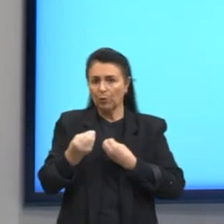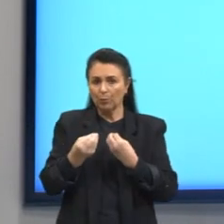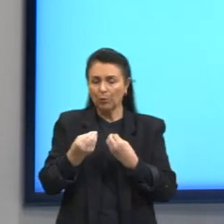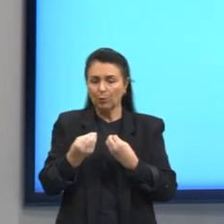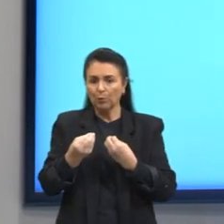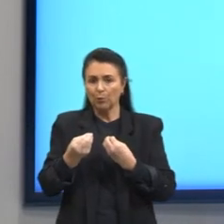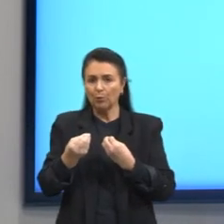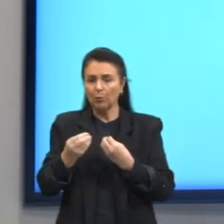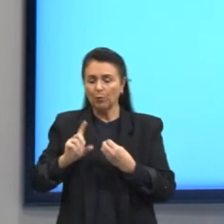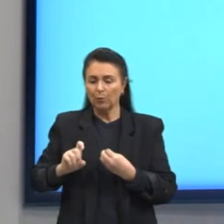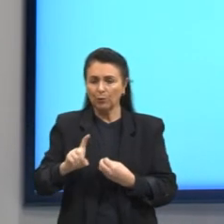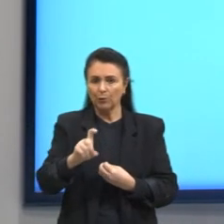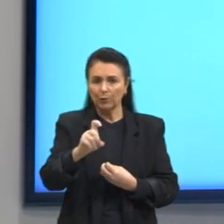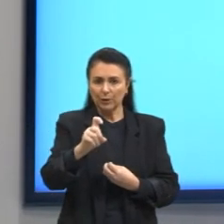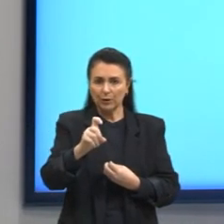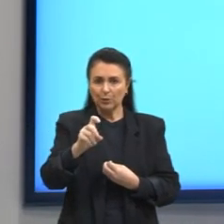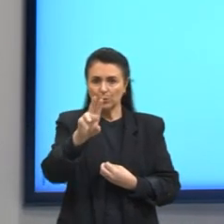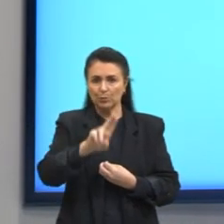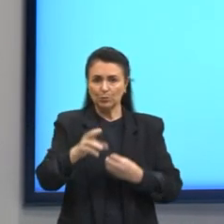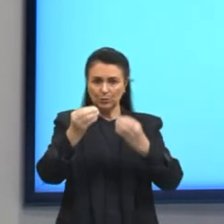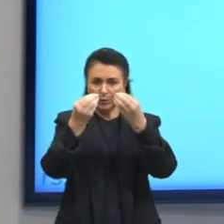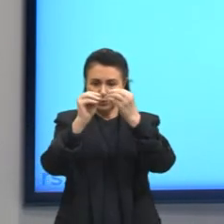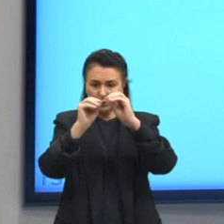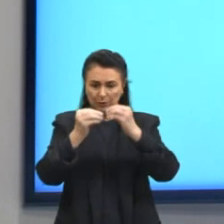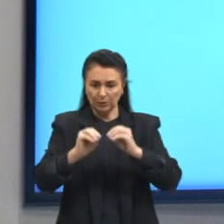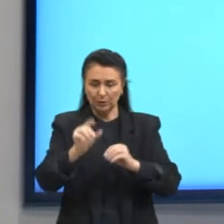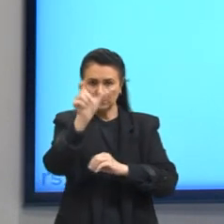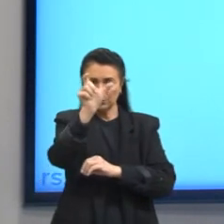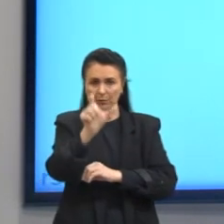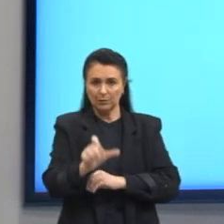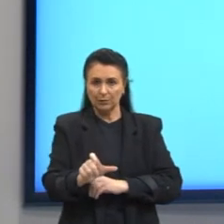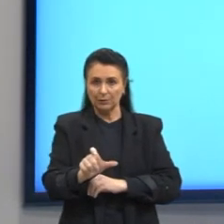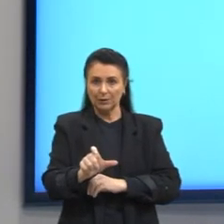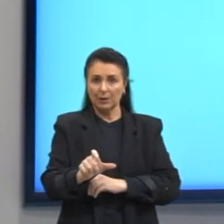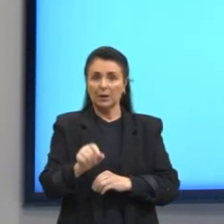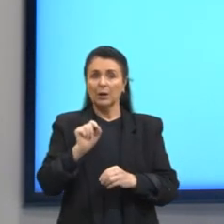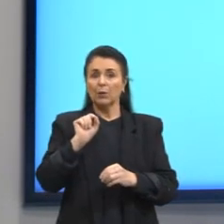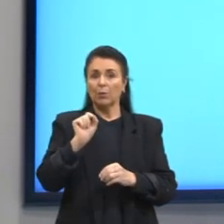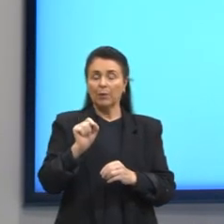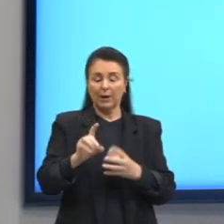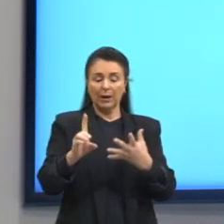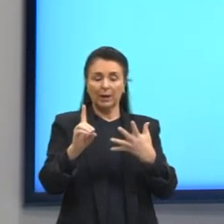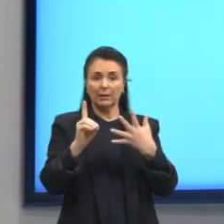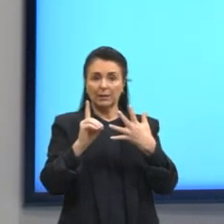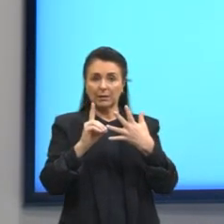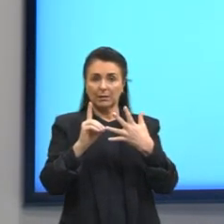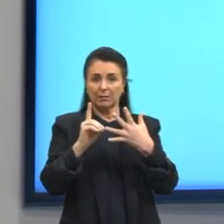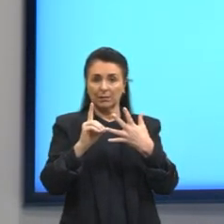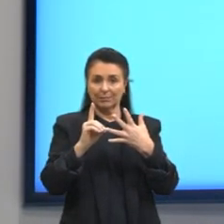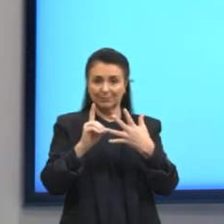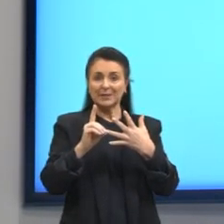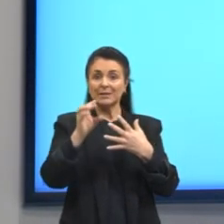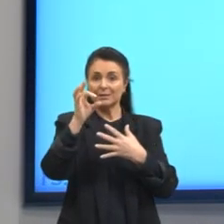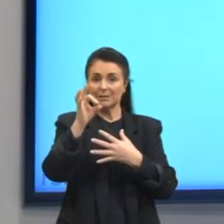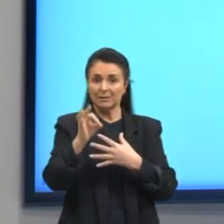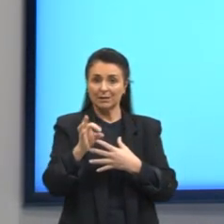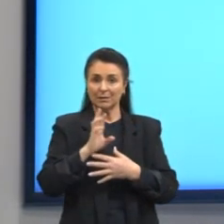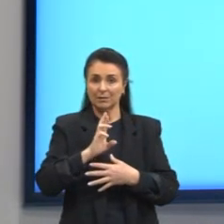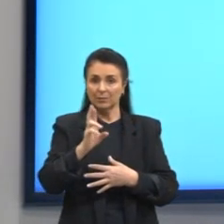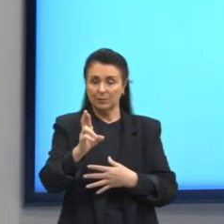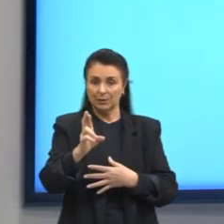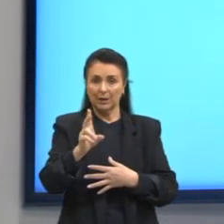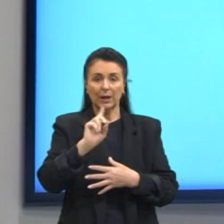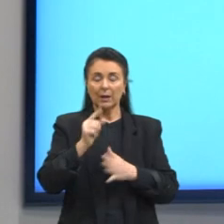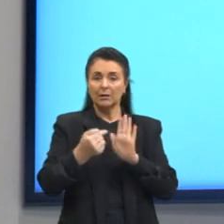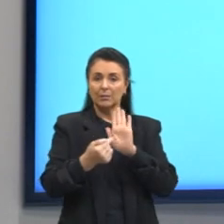organismo infectado aqui a nossa letra e a letra correta porque ela é a única que não apresenta o